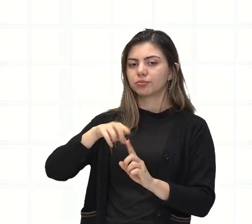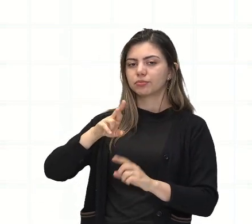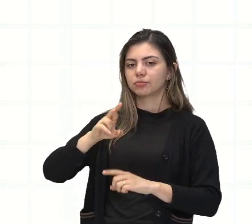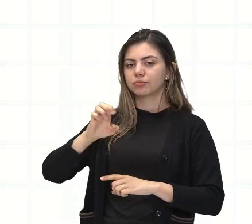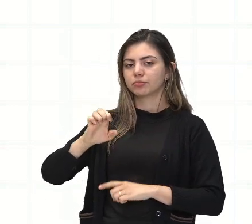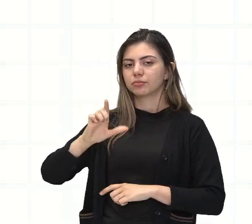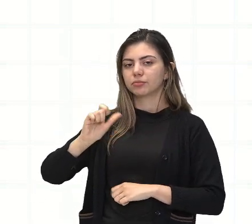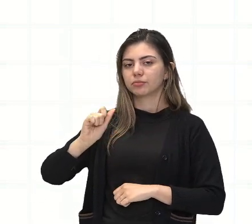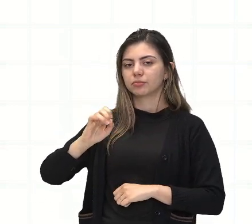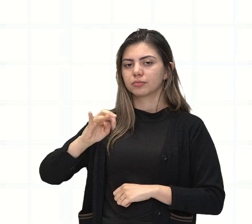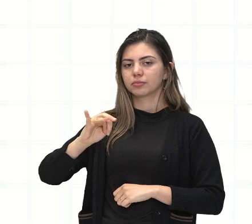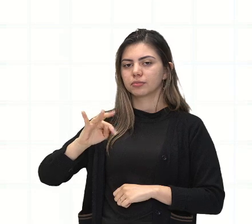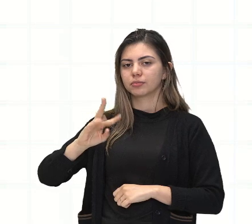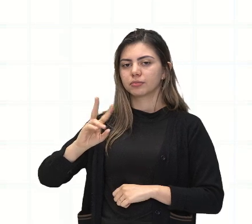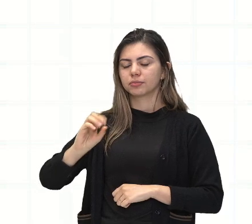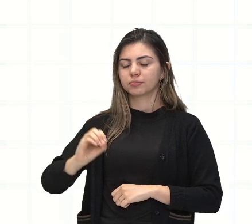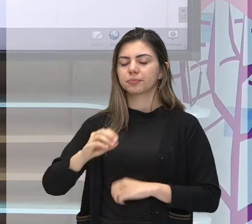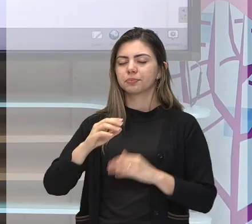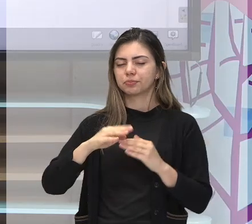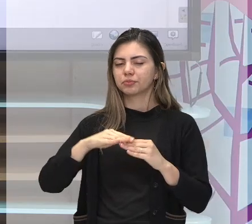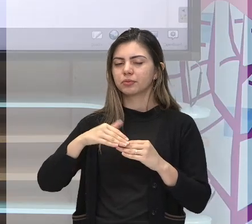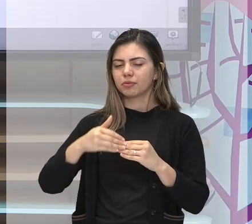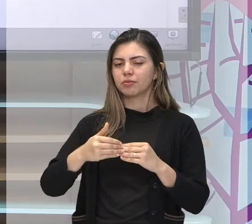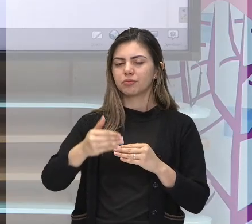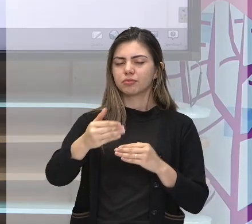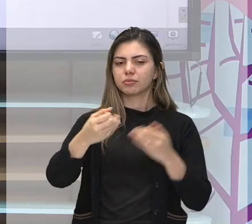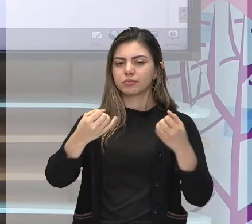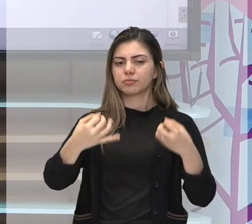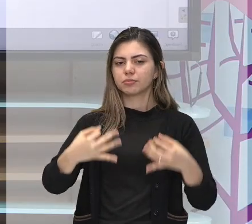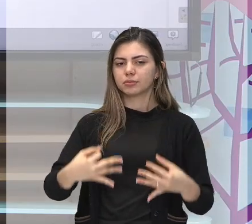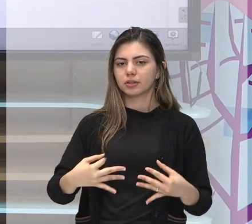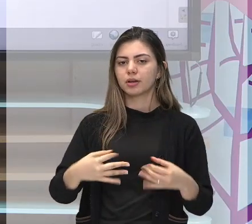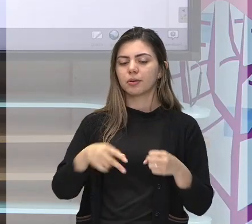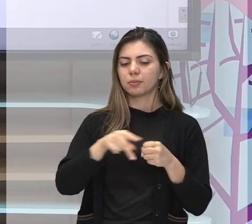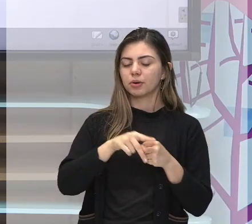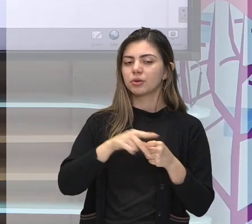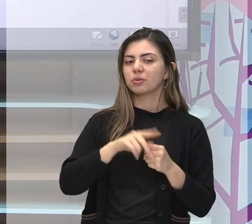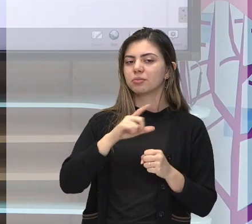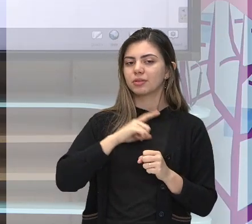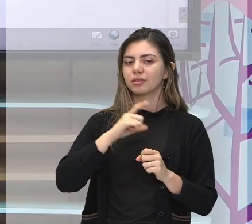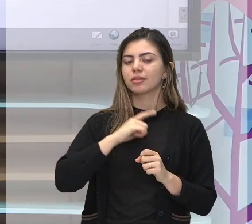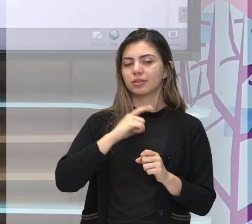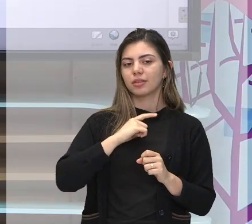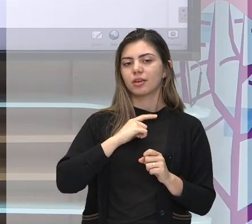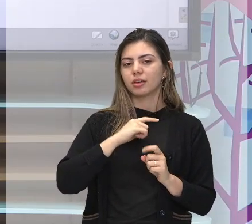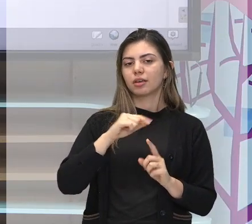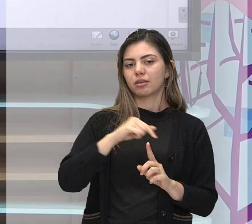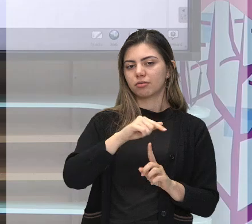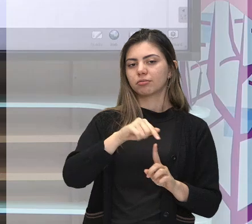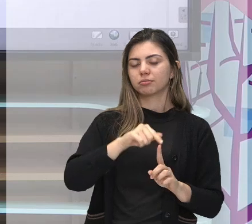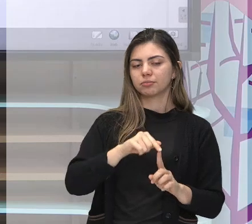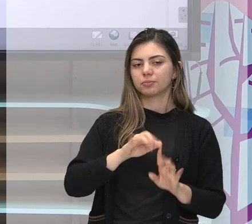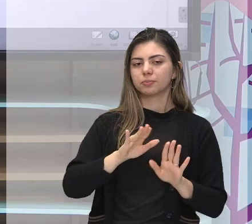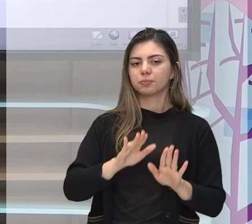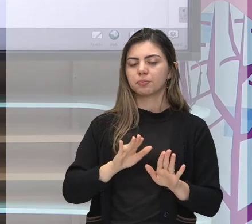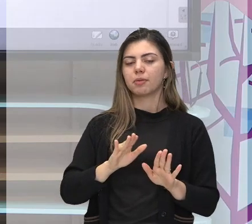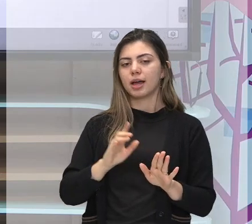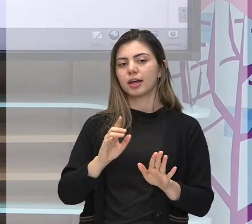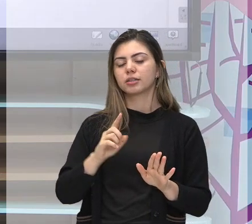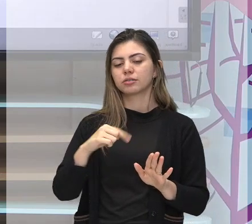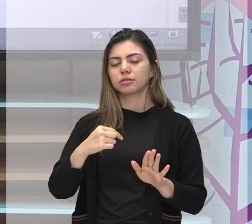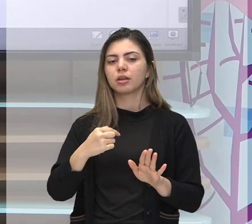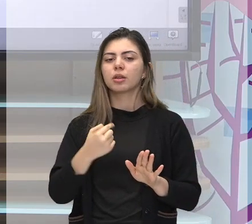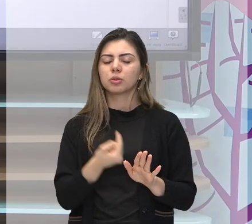E nós vamos ver daqui a pouquinho que o pronome ele tem uma função, tá? Mas para isso,